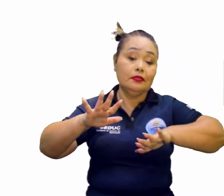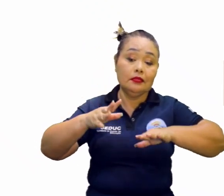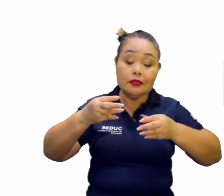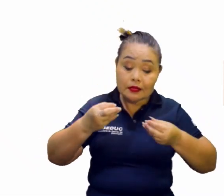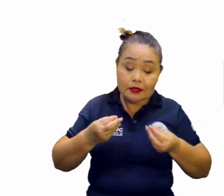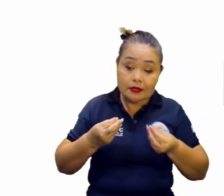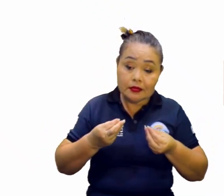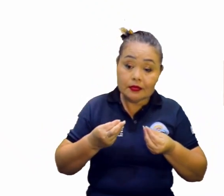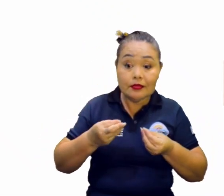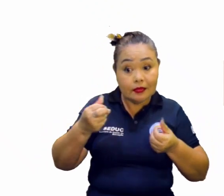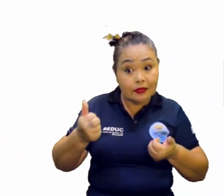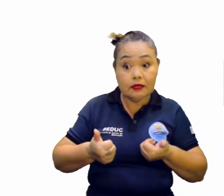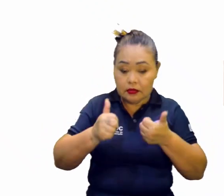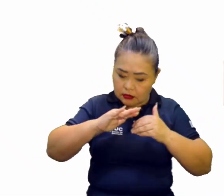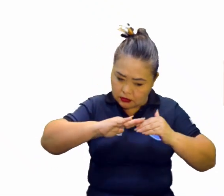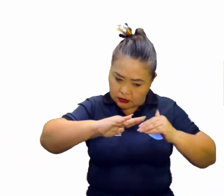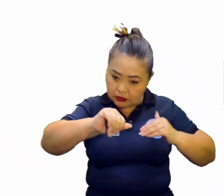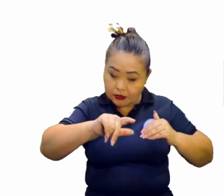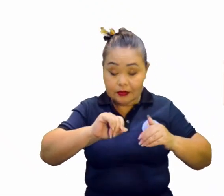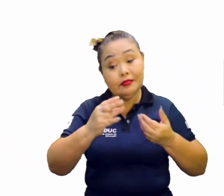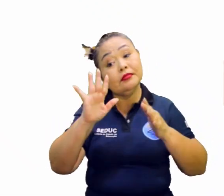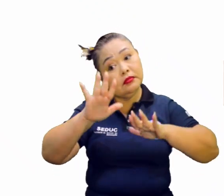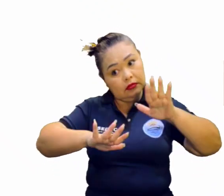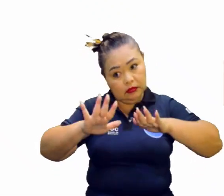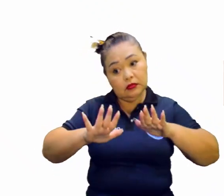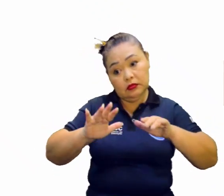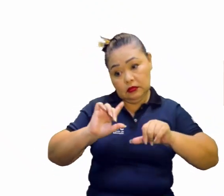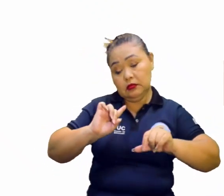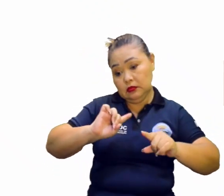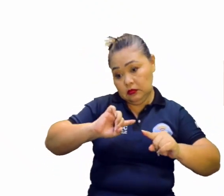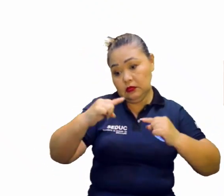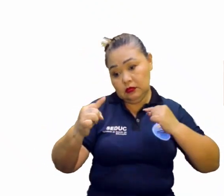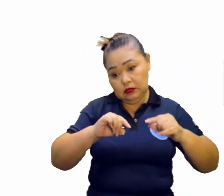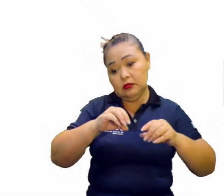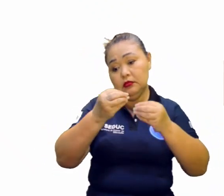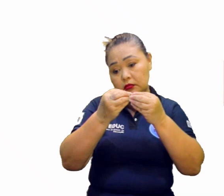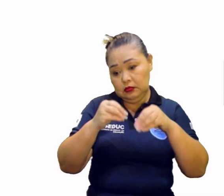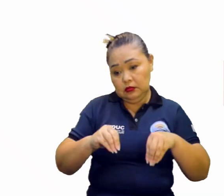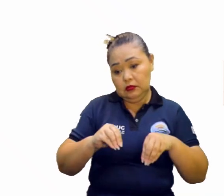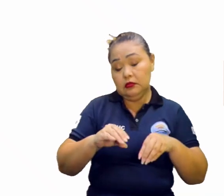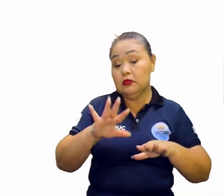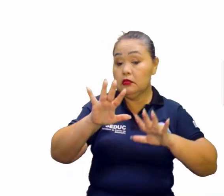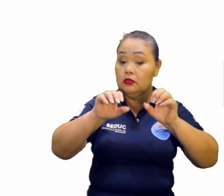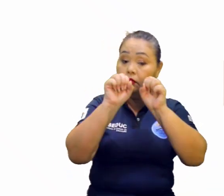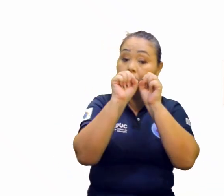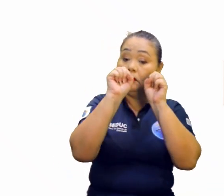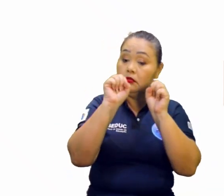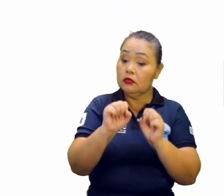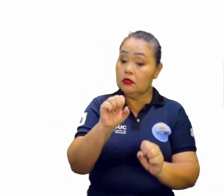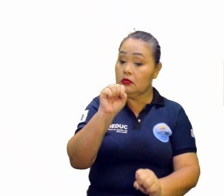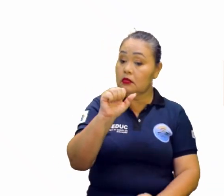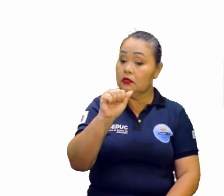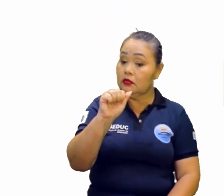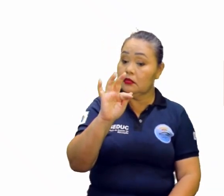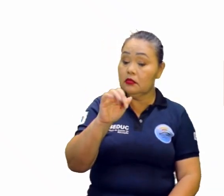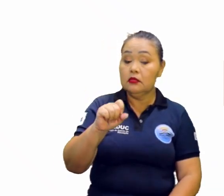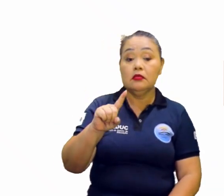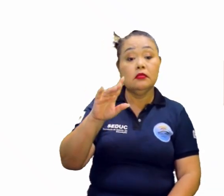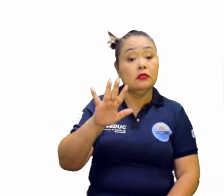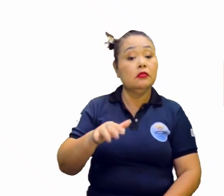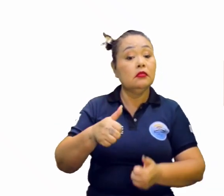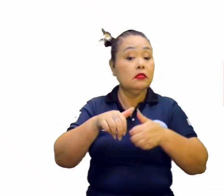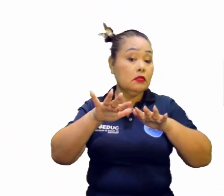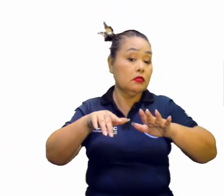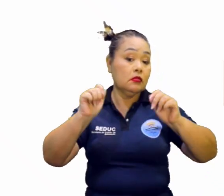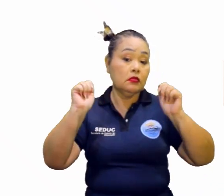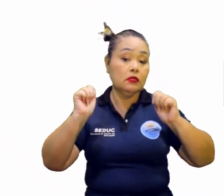beneficiar esse solo, eu vou estar prejudicando, né? Em alguns SAFs consolidados, são possíveis